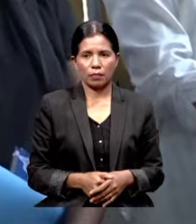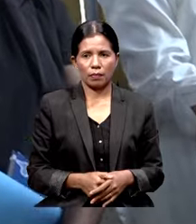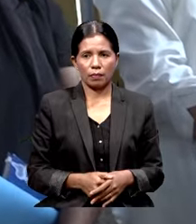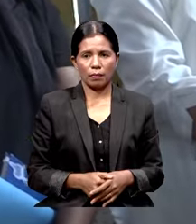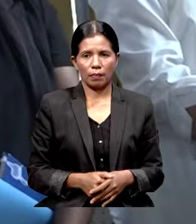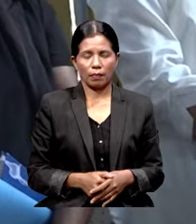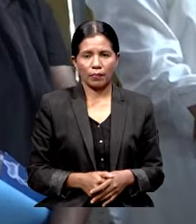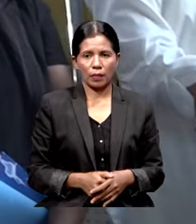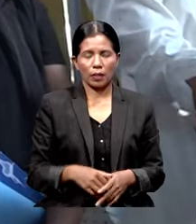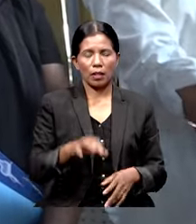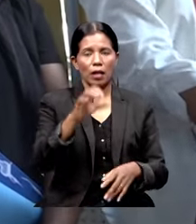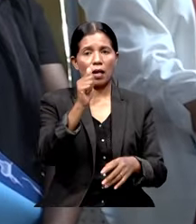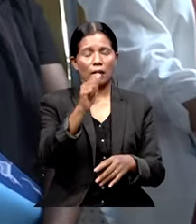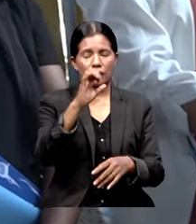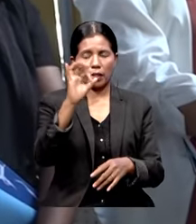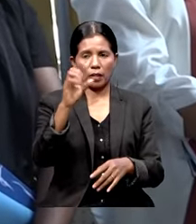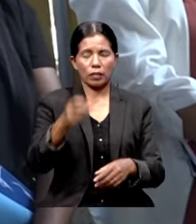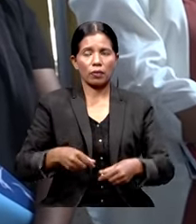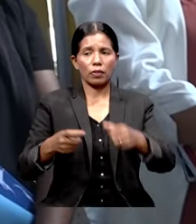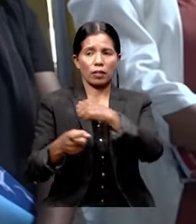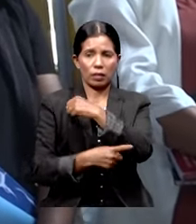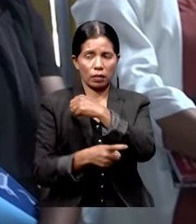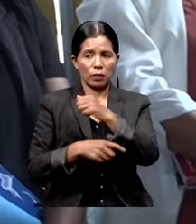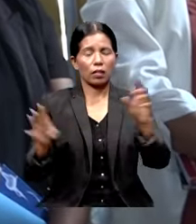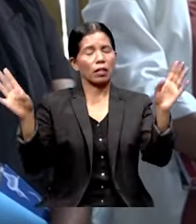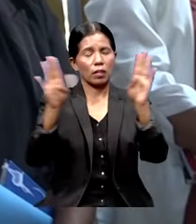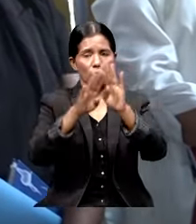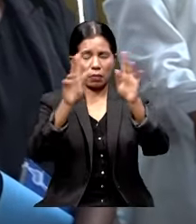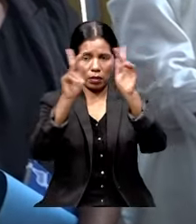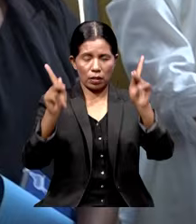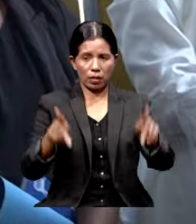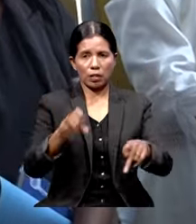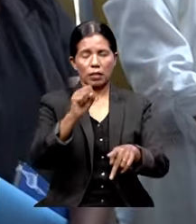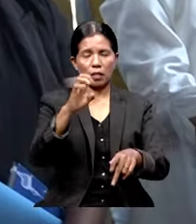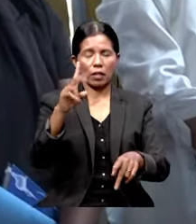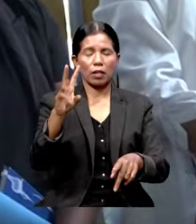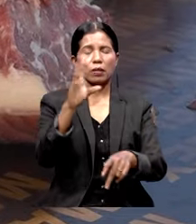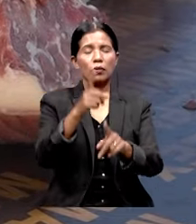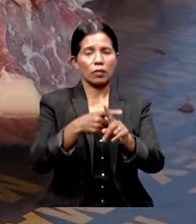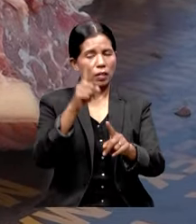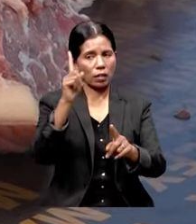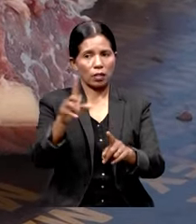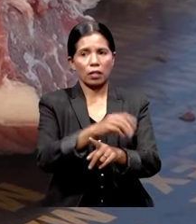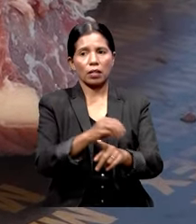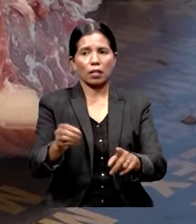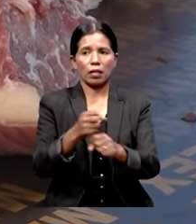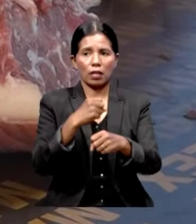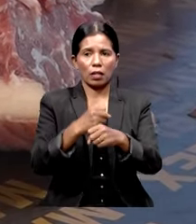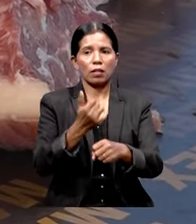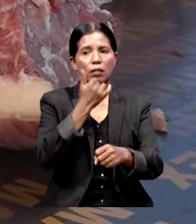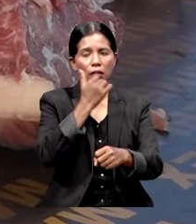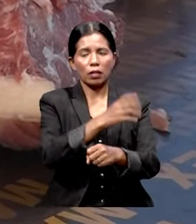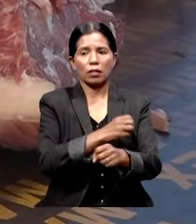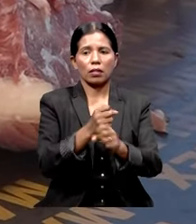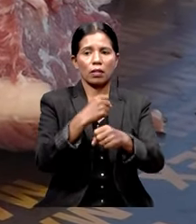Foi na leis nea e faesa aplica sanção Uritaka provisório loza siara durante fulangida, tamba loza refere comete fraude, odi